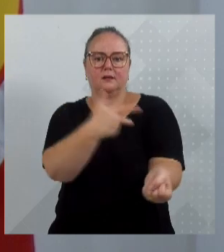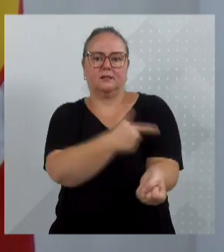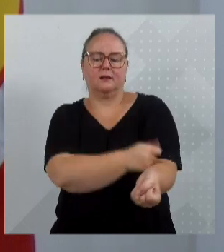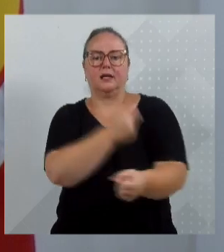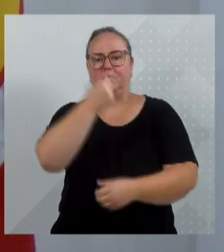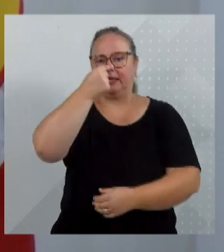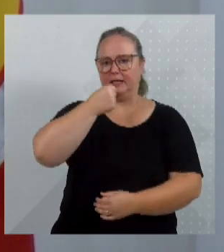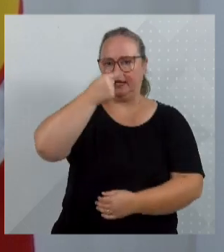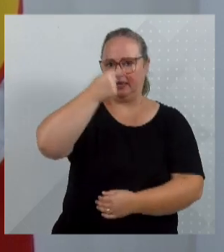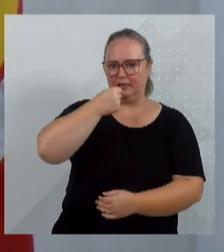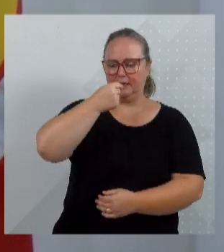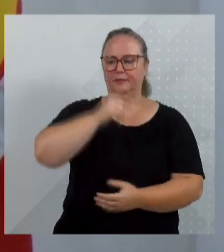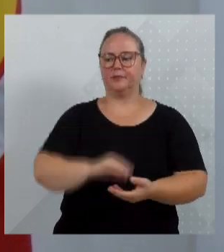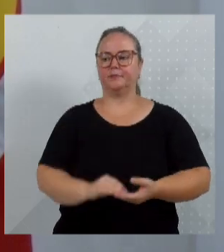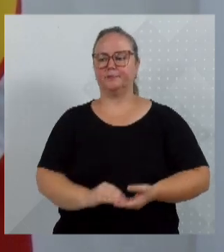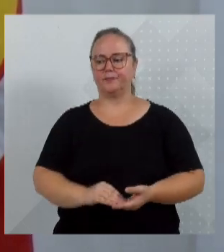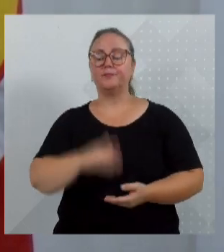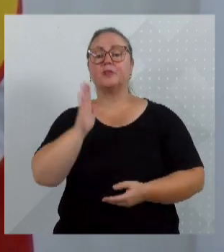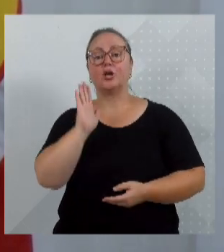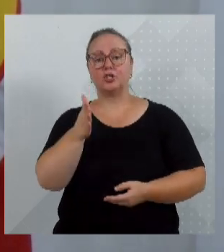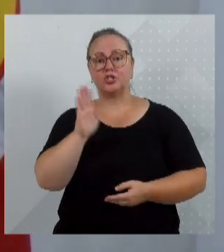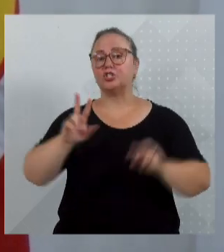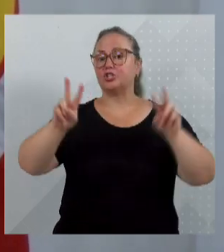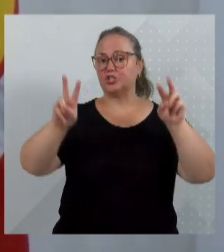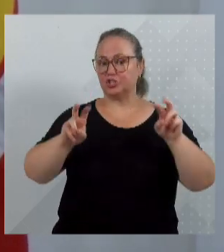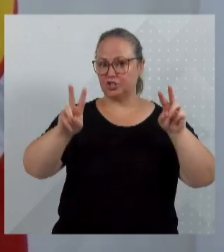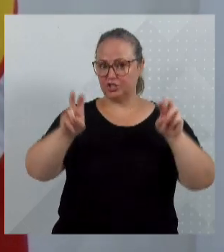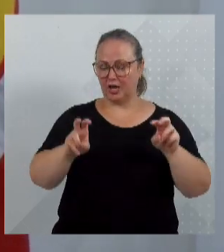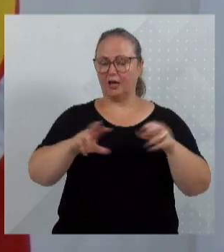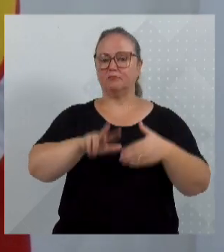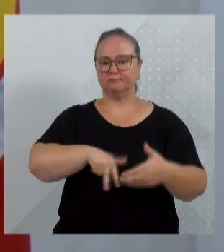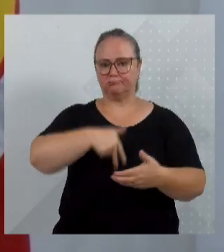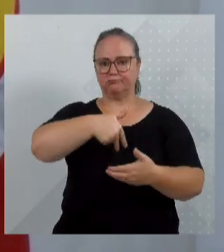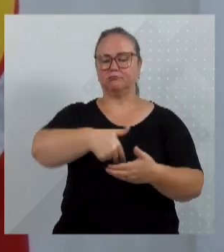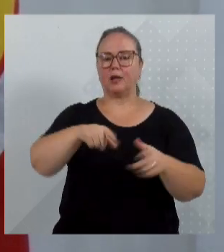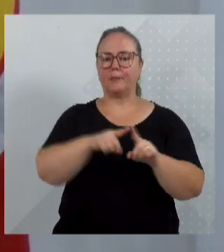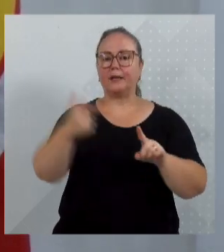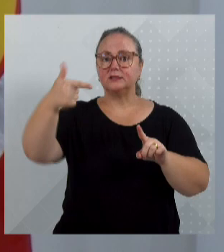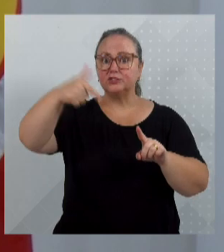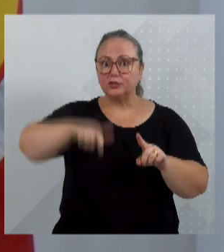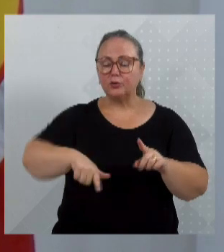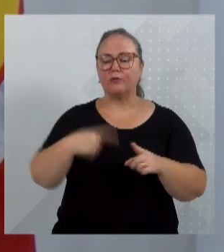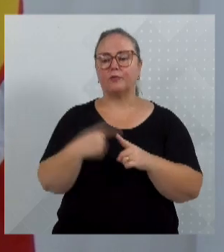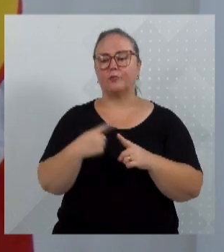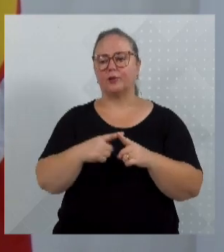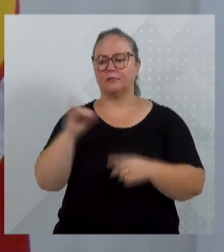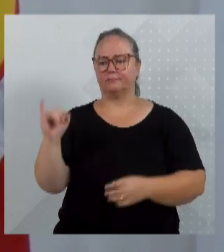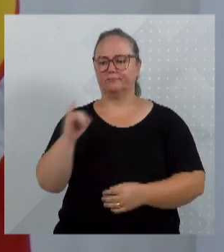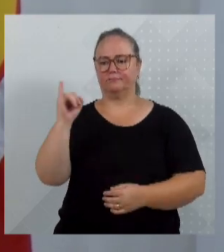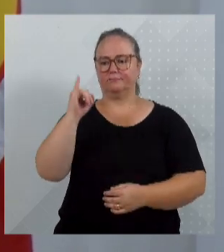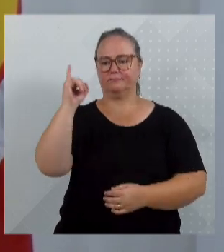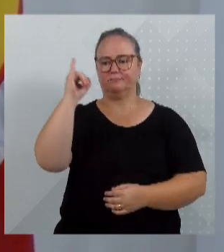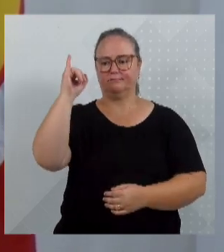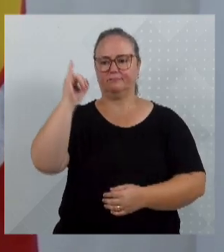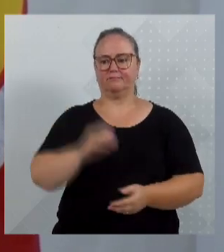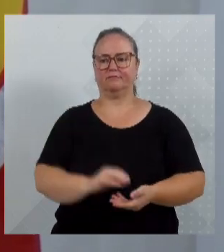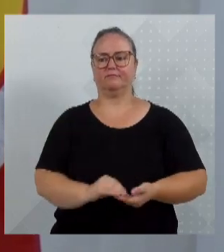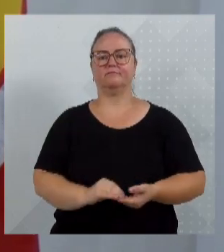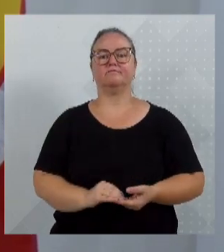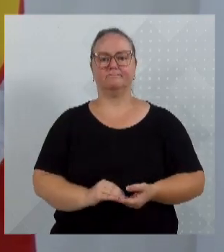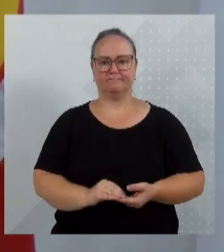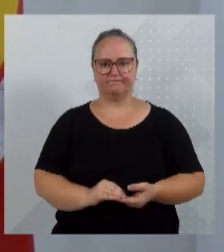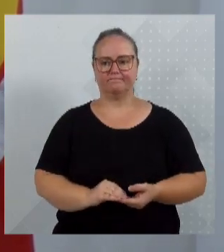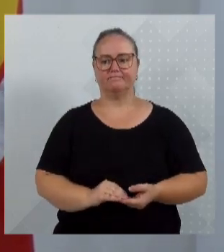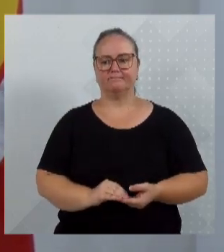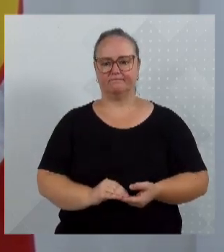gripe. Eu já citei esse assunto aqui na tribuna, mas volto a destacar devido à importância. Em Blumenau, a meta é vacinar pelo